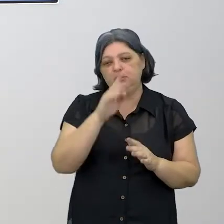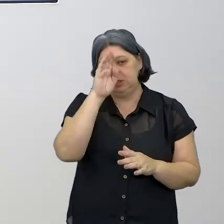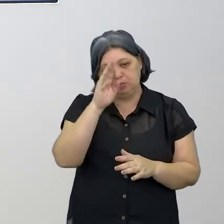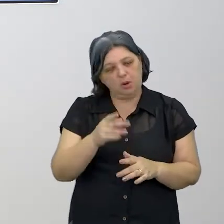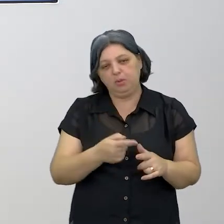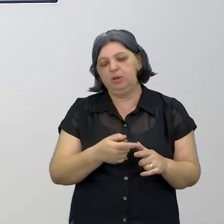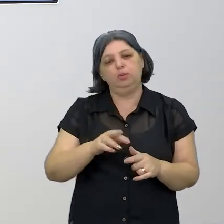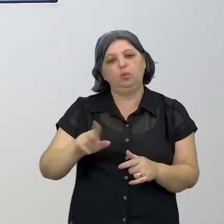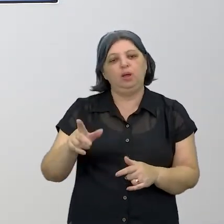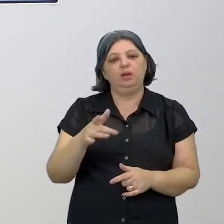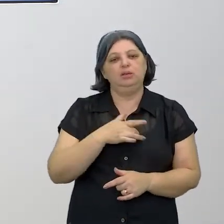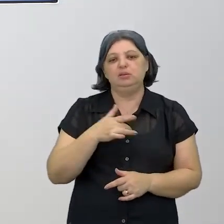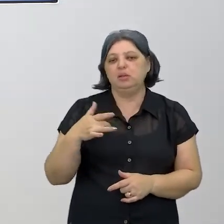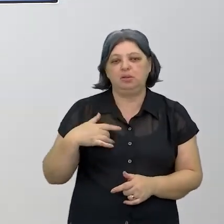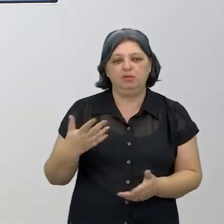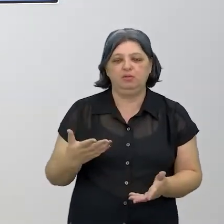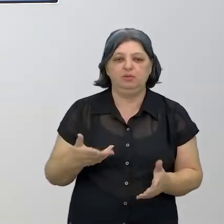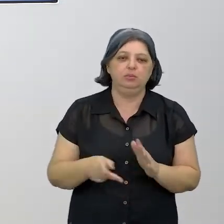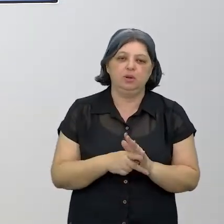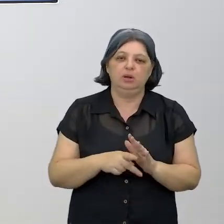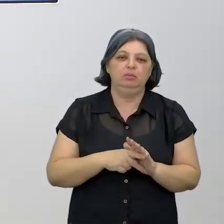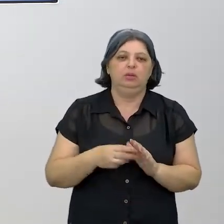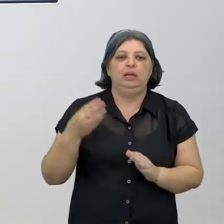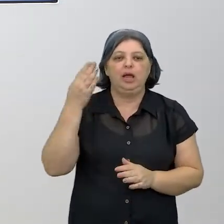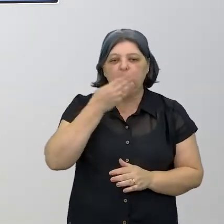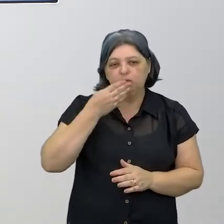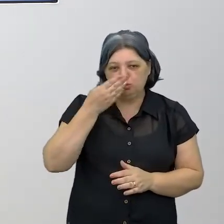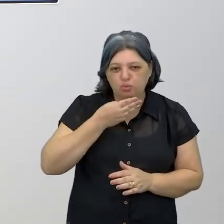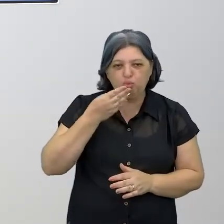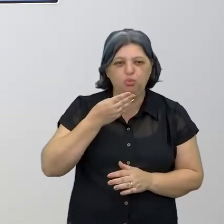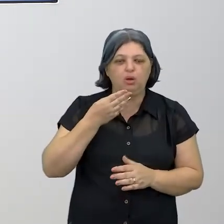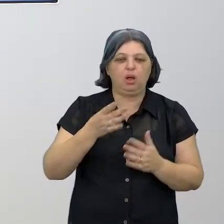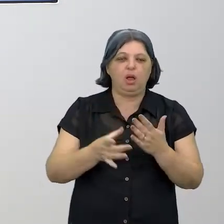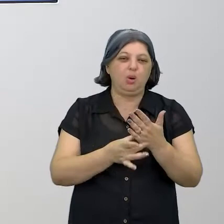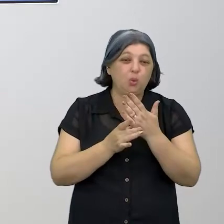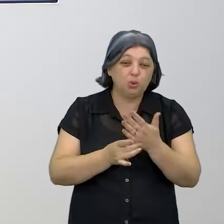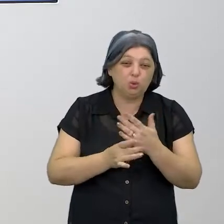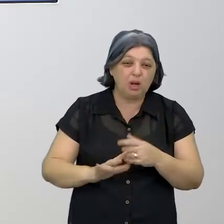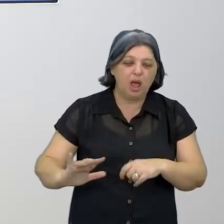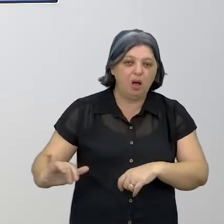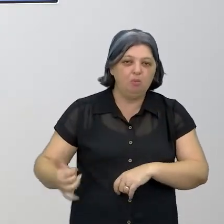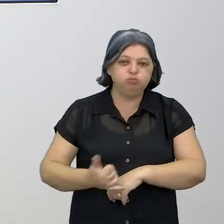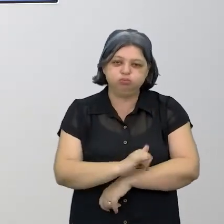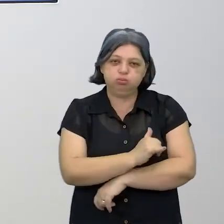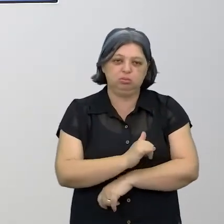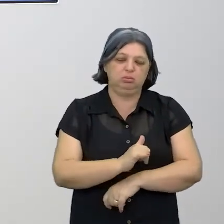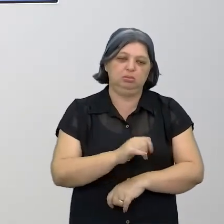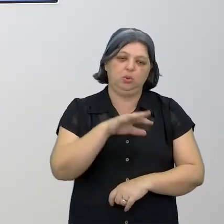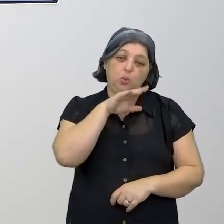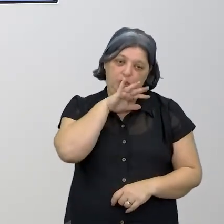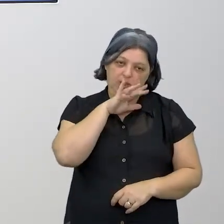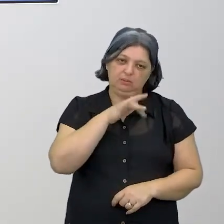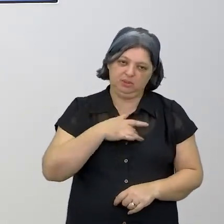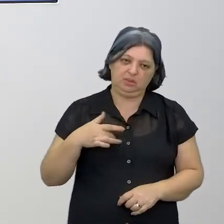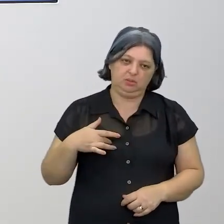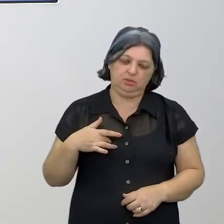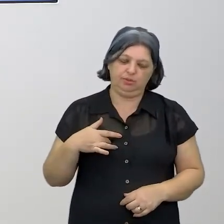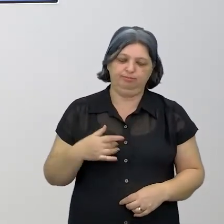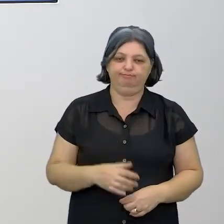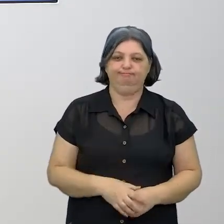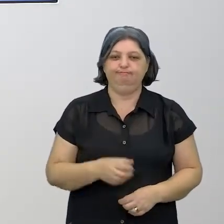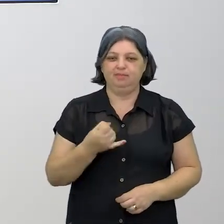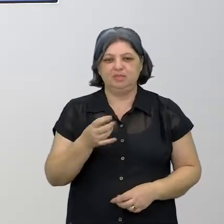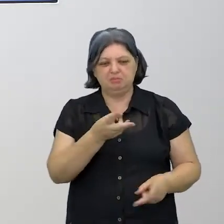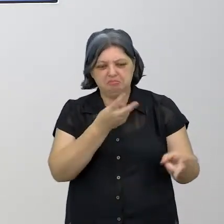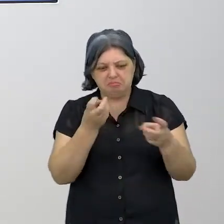exemplo, uma ingestão muito absurda de açúcar, de gorduras, né? E não gorduras saudáveis, enfim. Então, se a gente